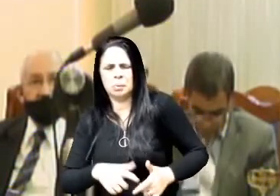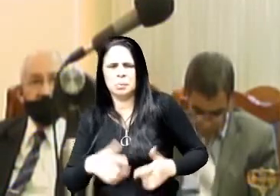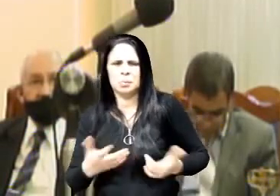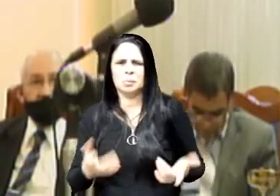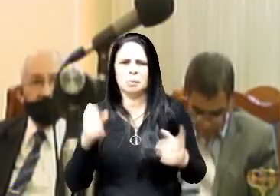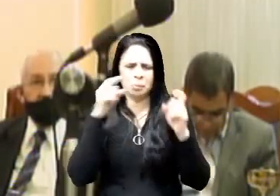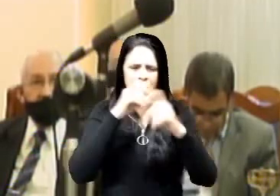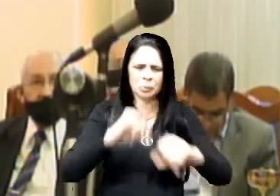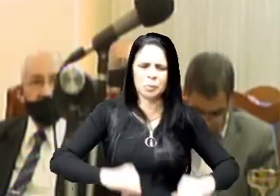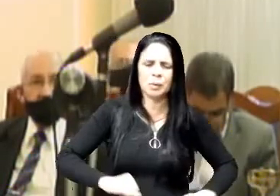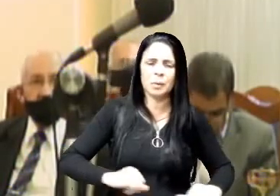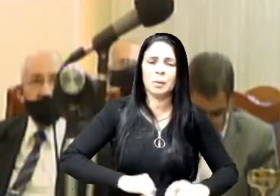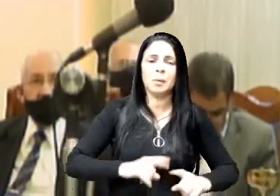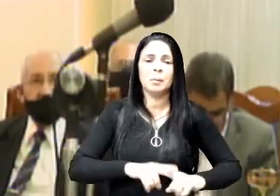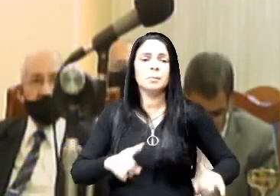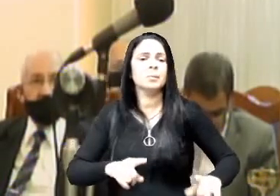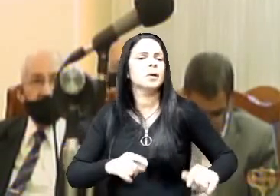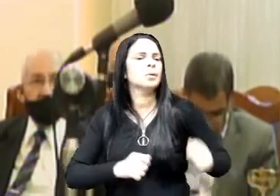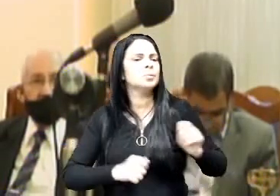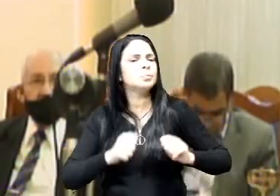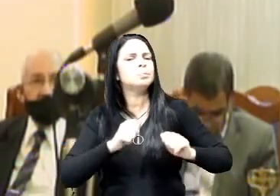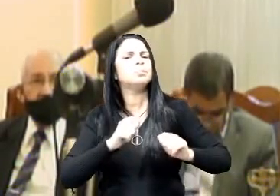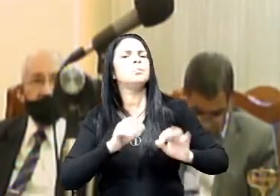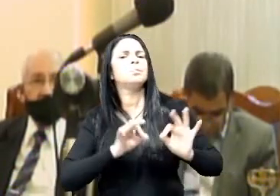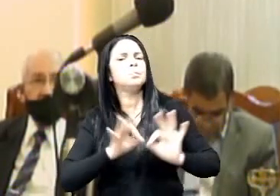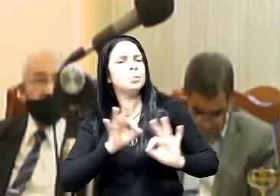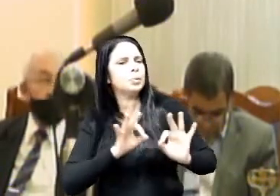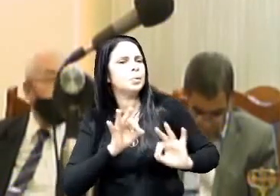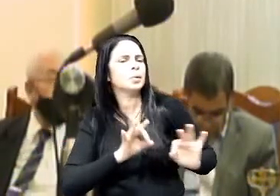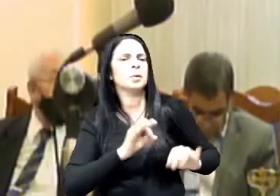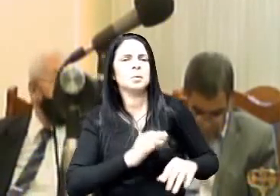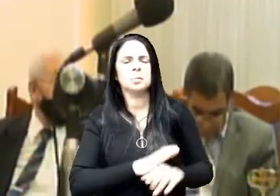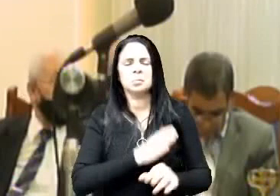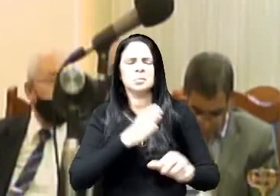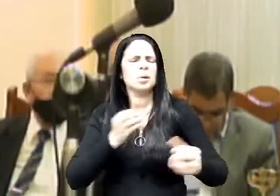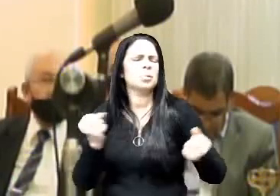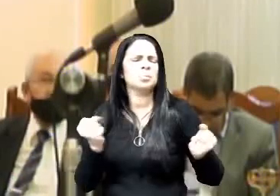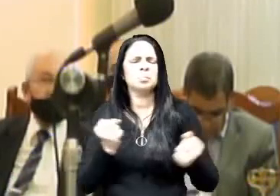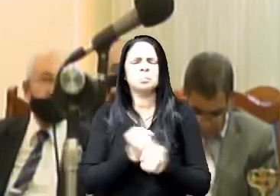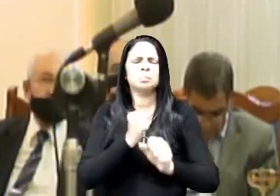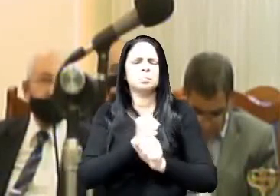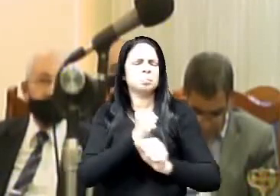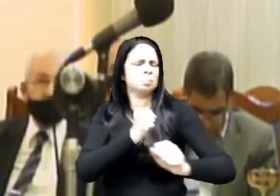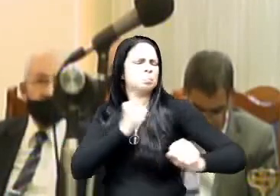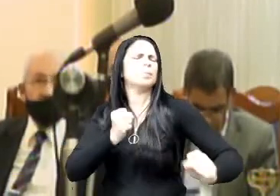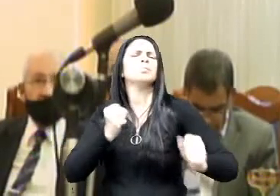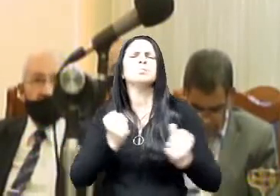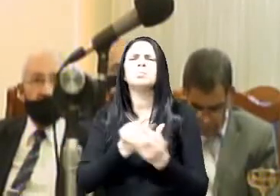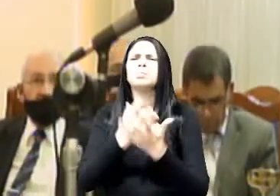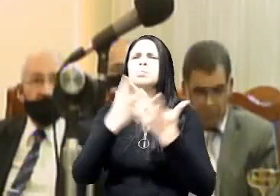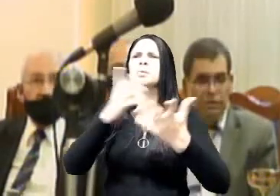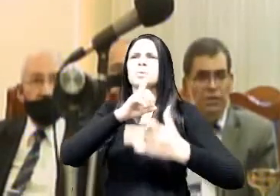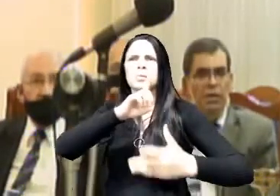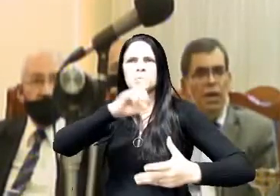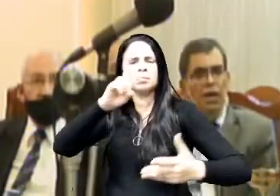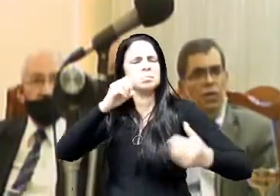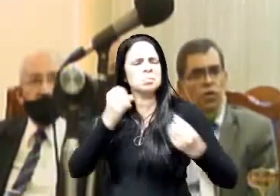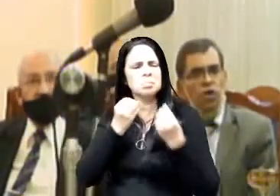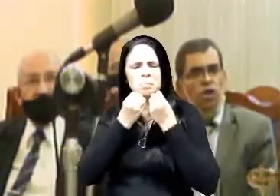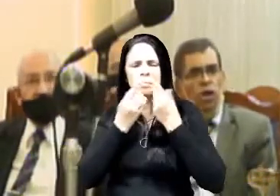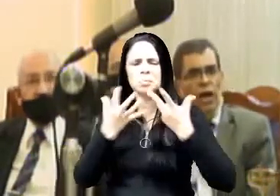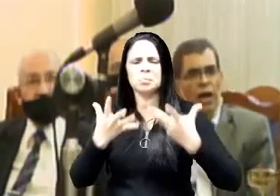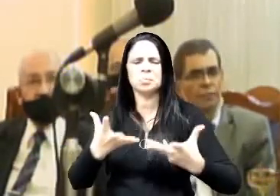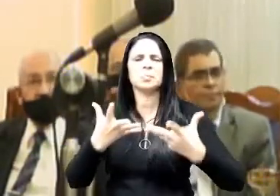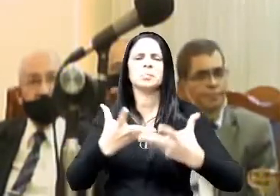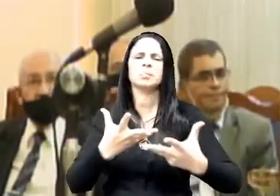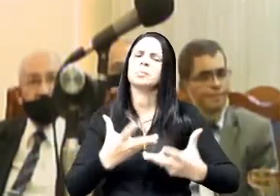para nós peso eterno de glória excelente. Primeiro, pastor, Paulo não